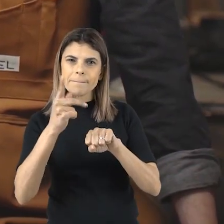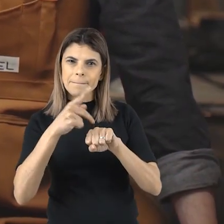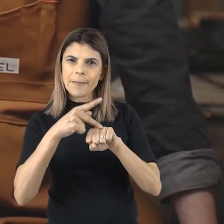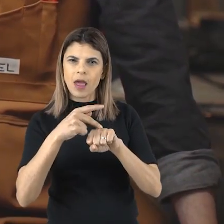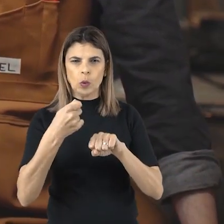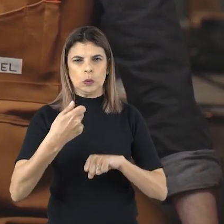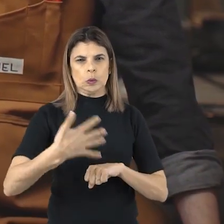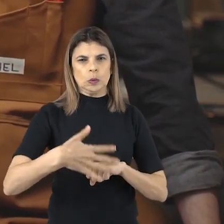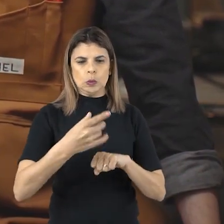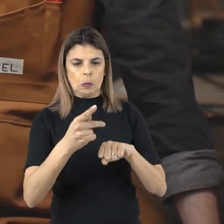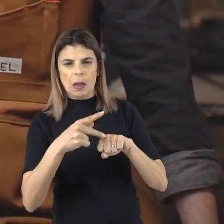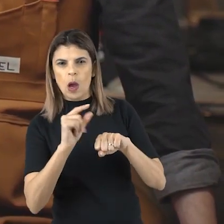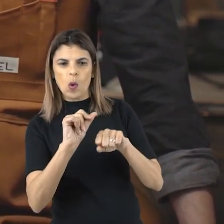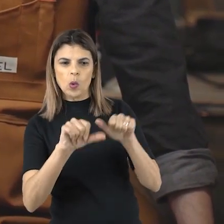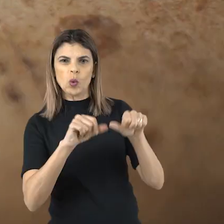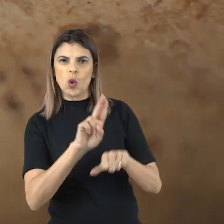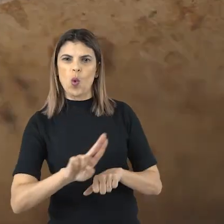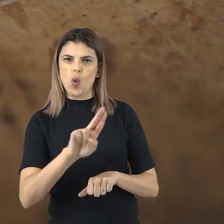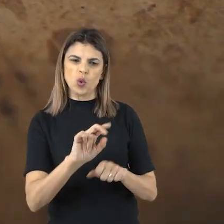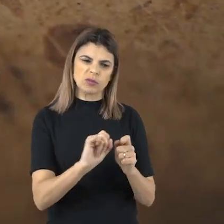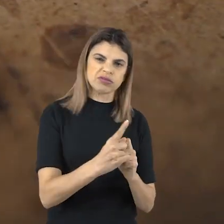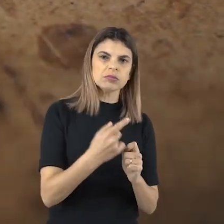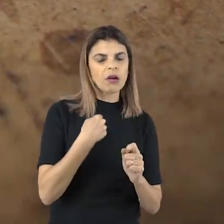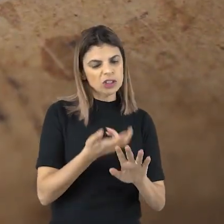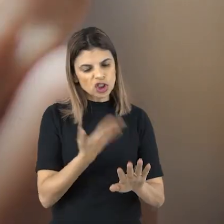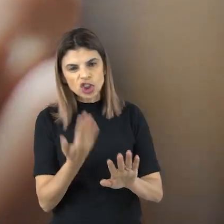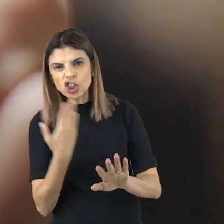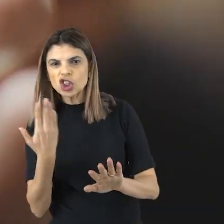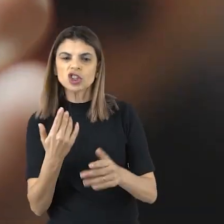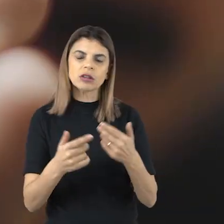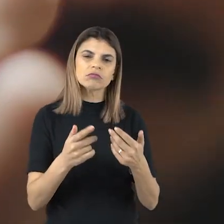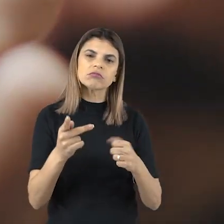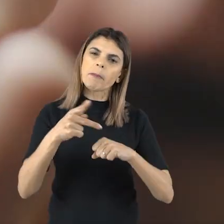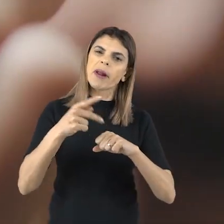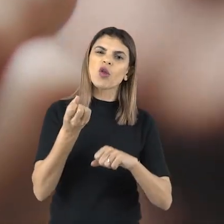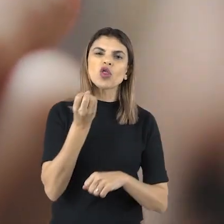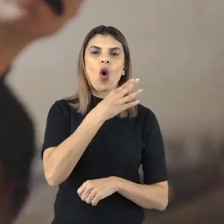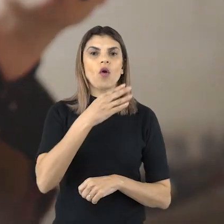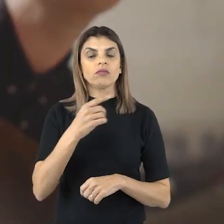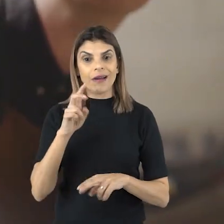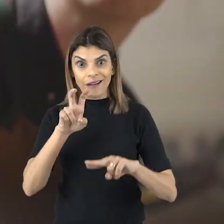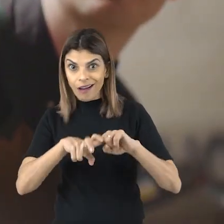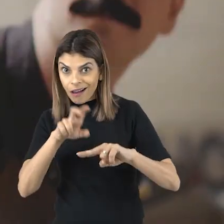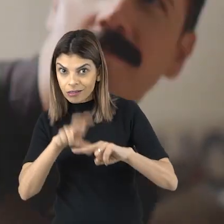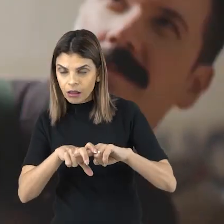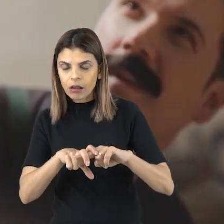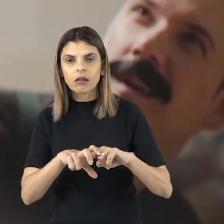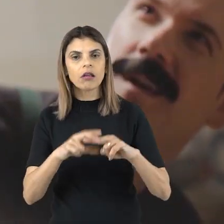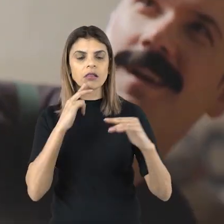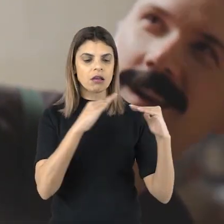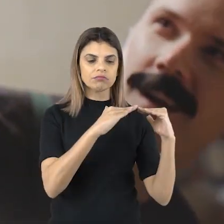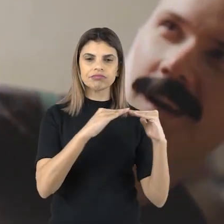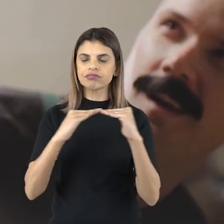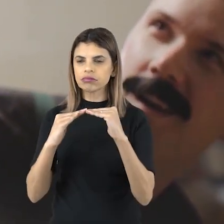pregos reaproveitados. Dá muito trabalho retirá-los, mas... Nós acreditamos que vale a pena pelo produto final. O que chama a atenção na cadeira é que é